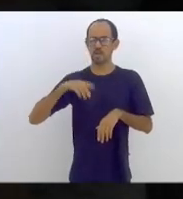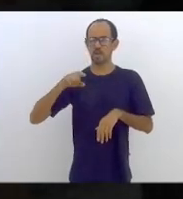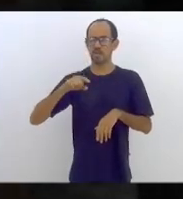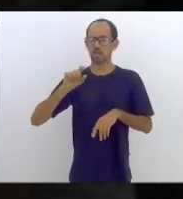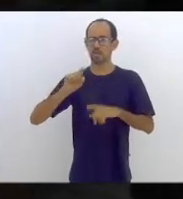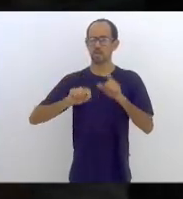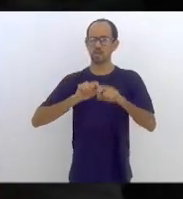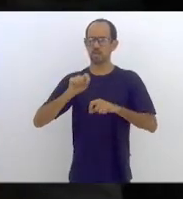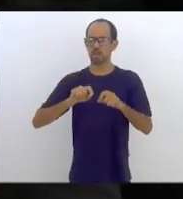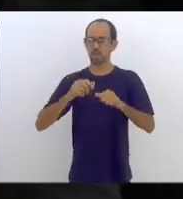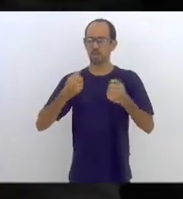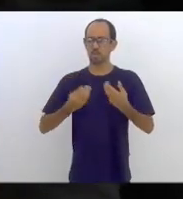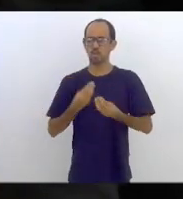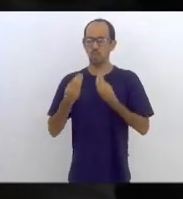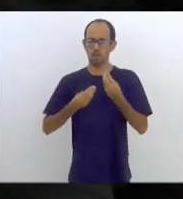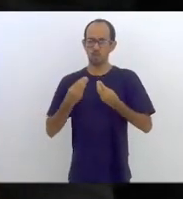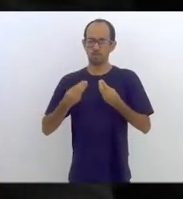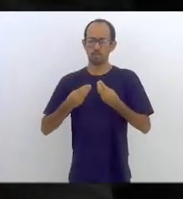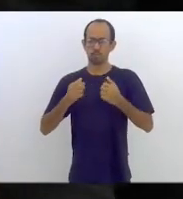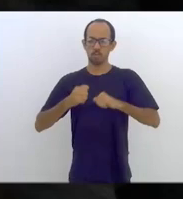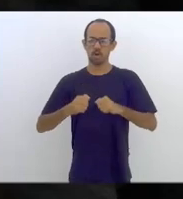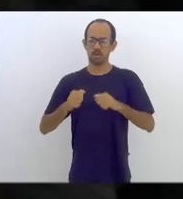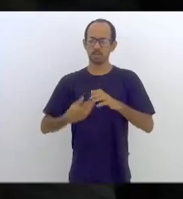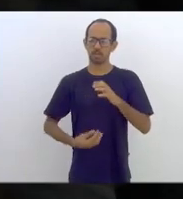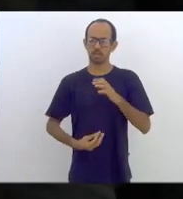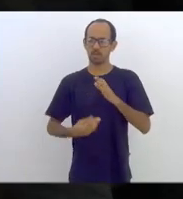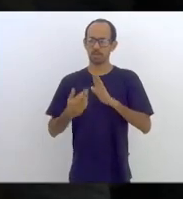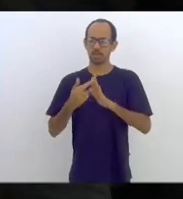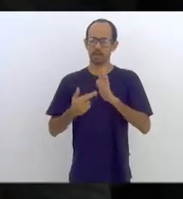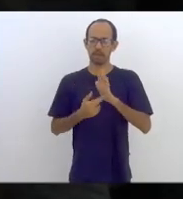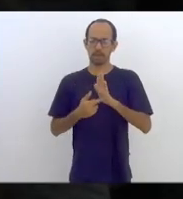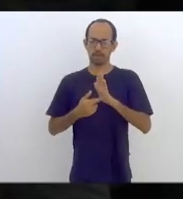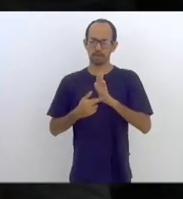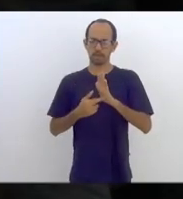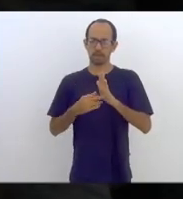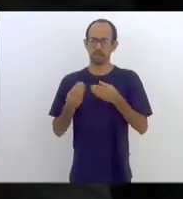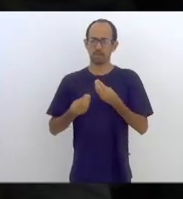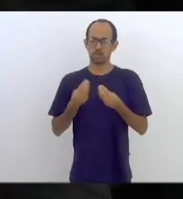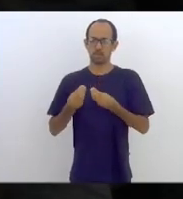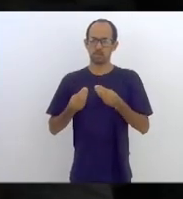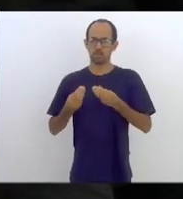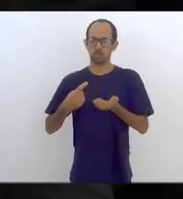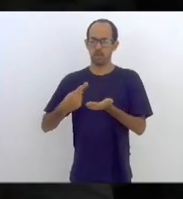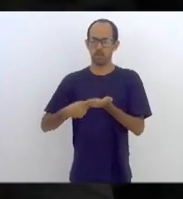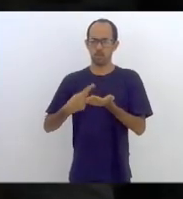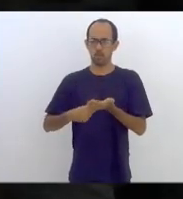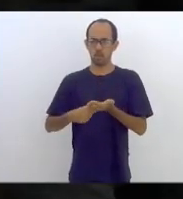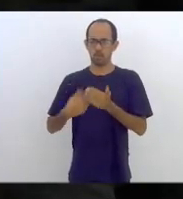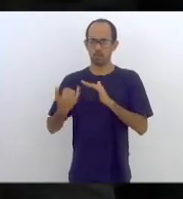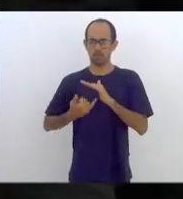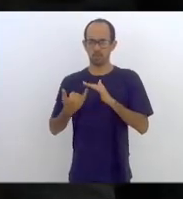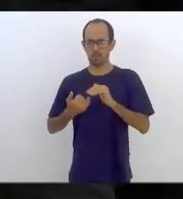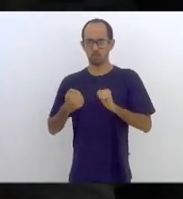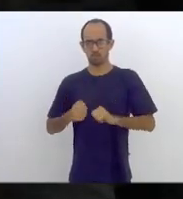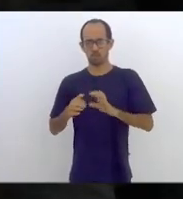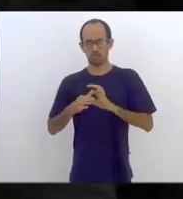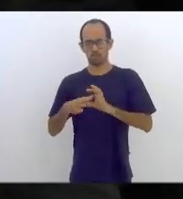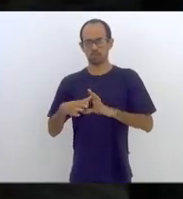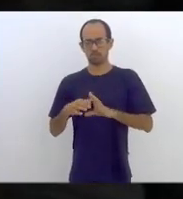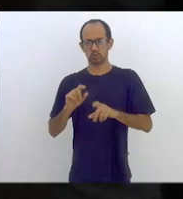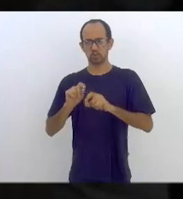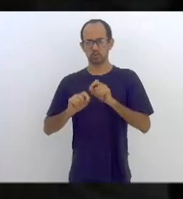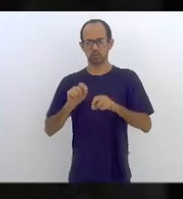é disciplinada e menos ainda como que um acordo informal pode permitir que o servidor